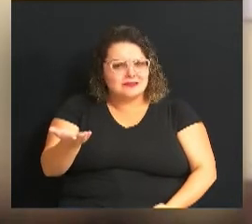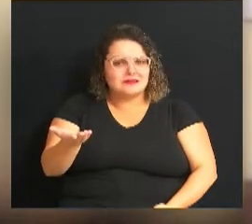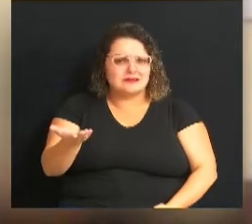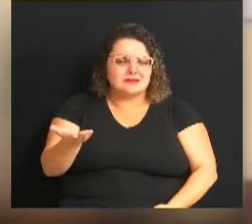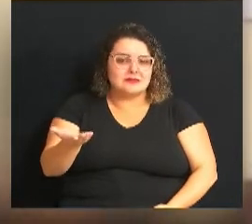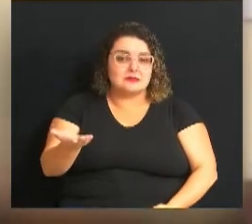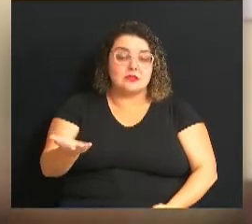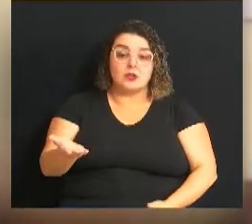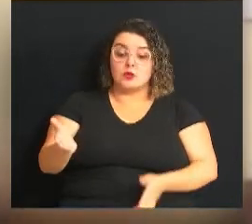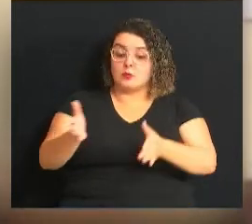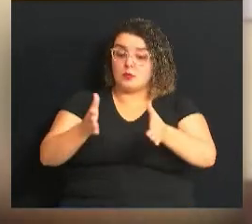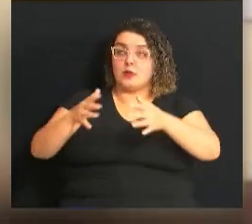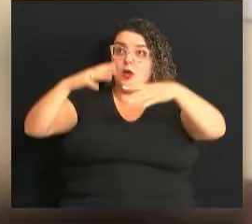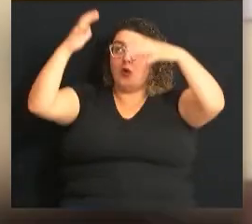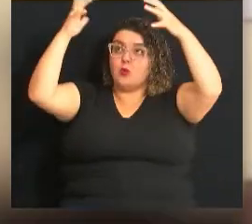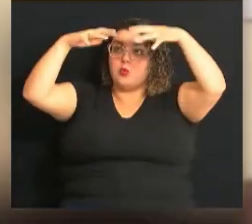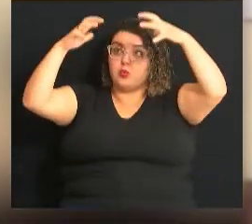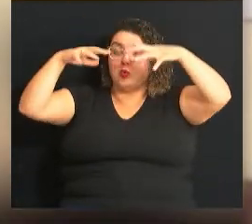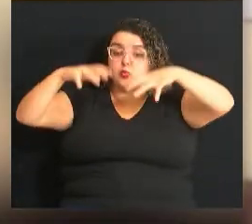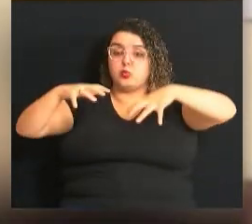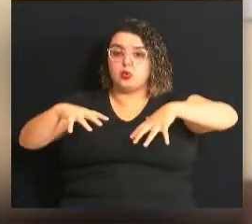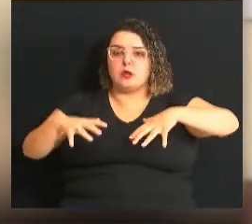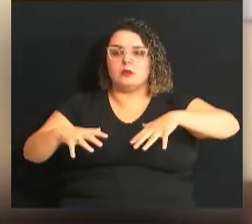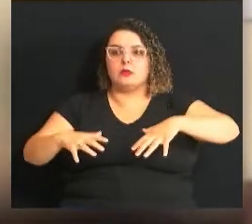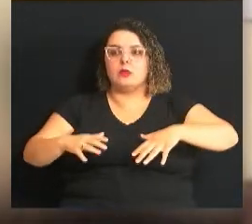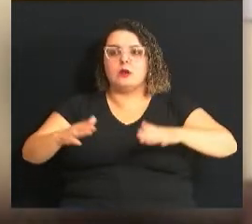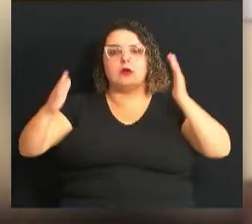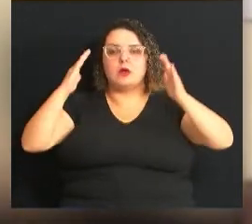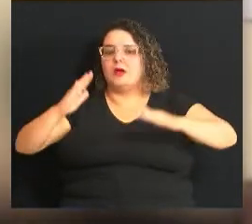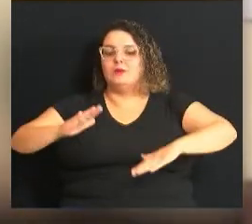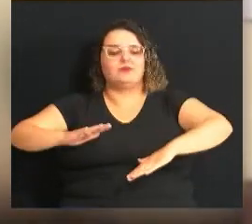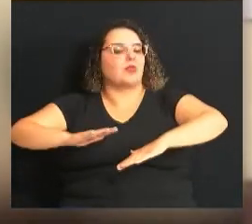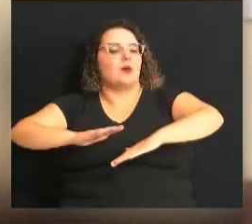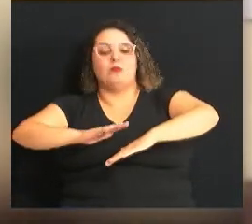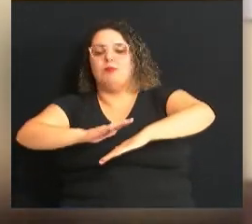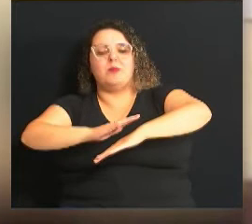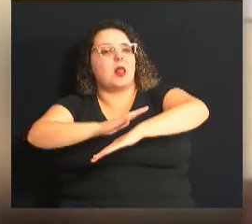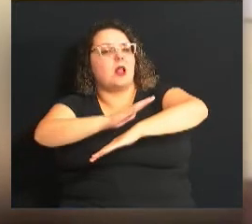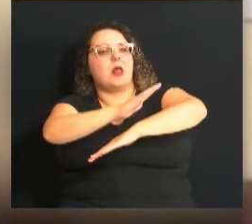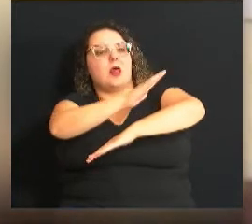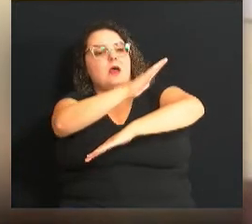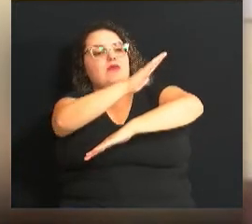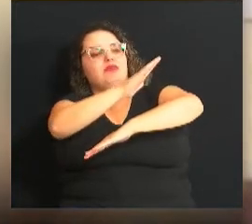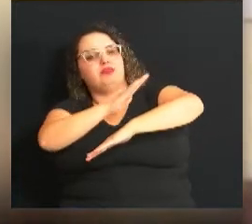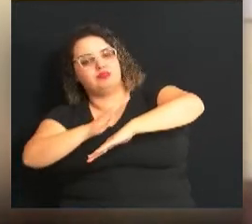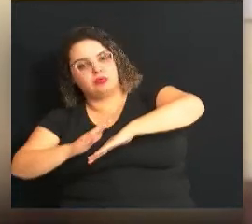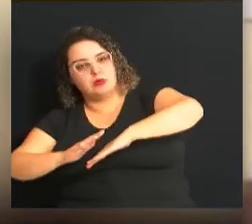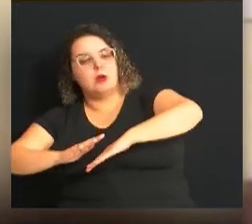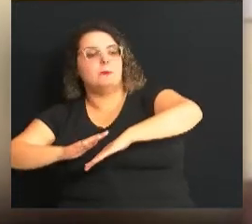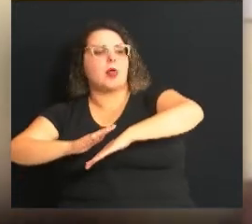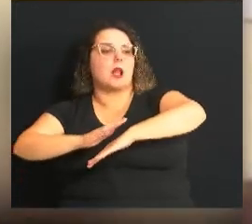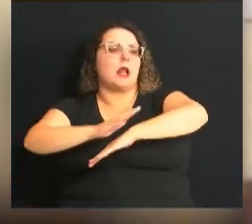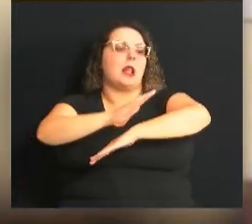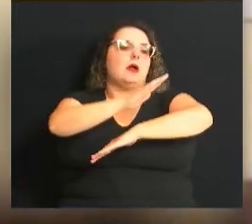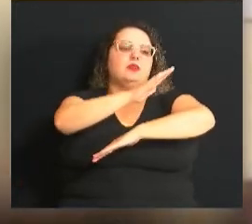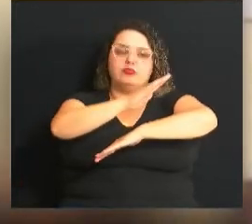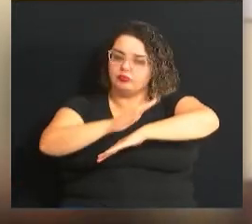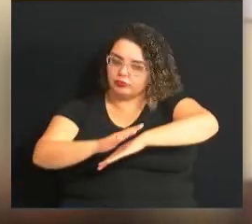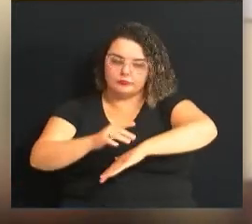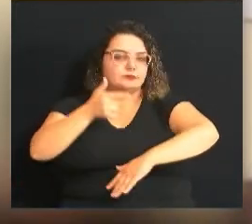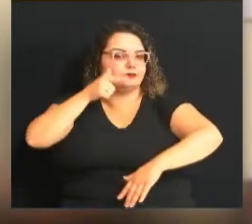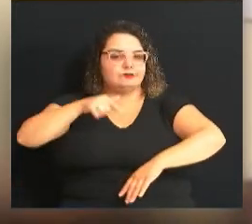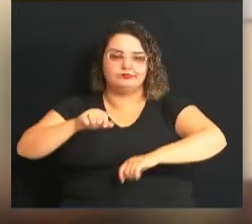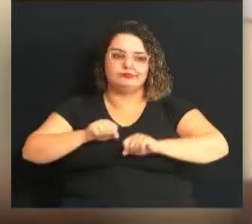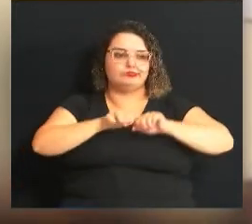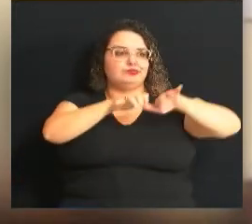época da chuva, os caminhões-pipas não conseguiam subir para alimentar as caixas d'água das residências. Então, foi